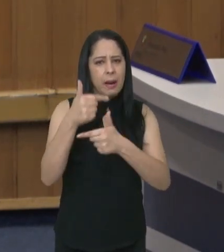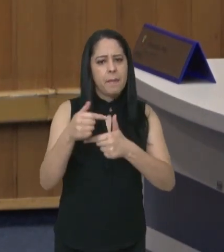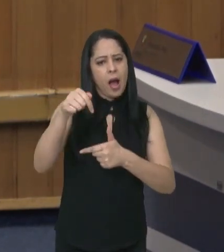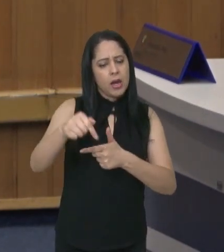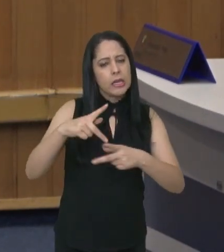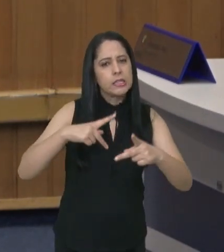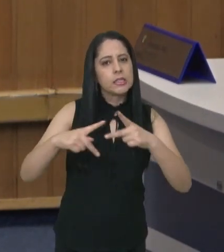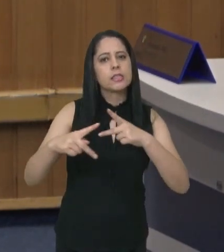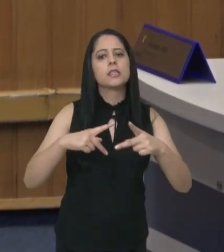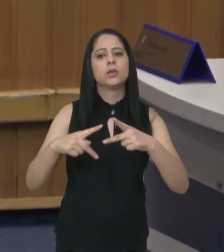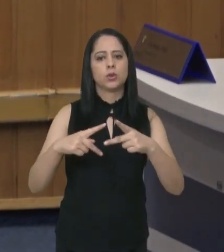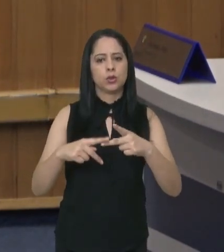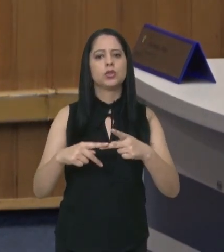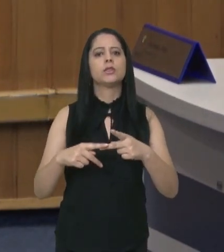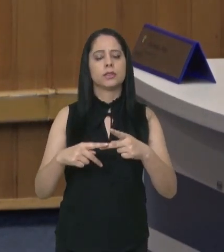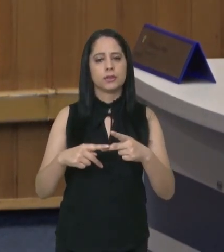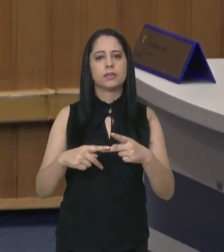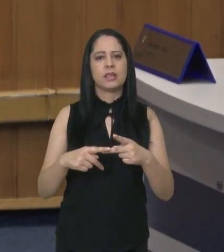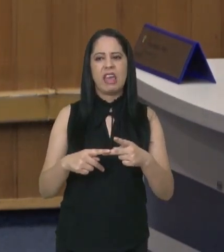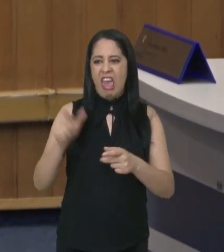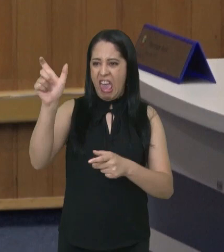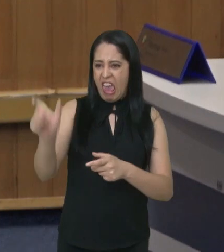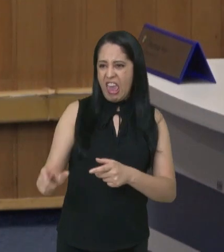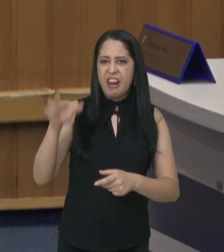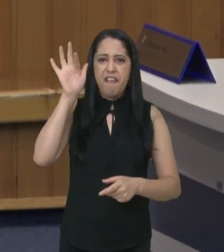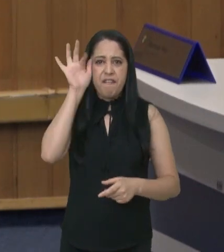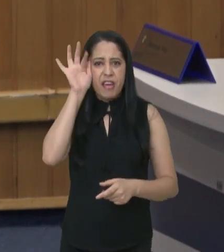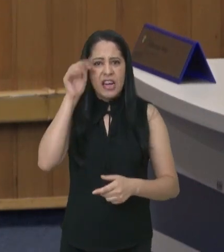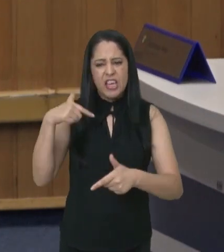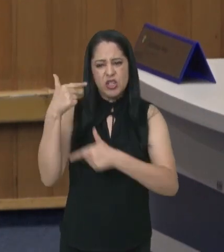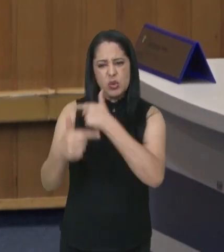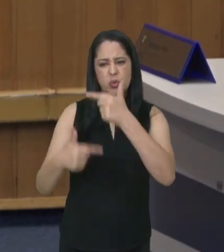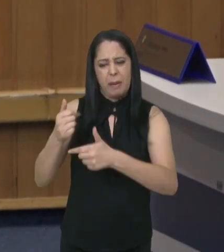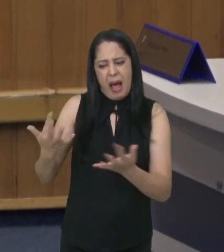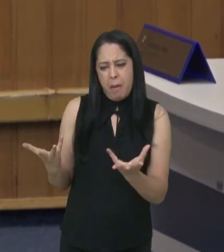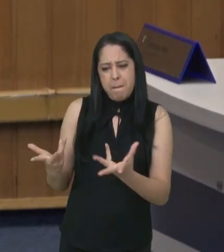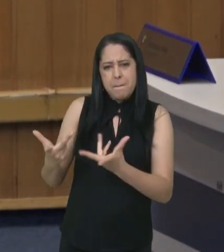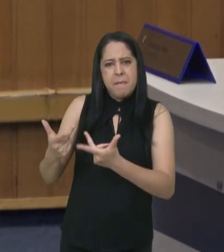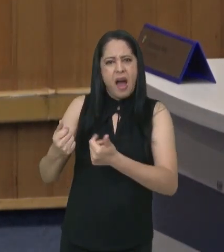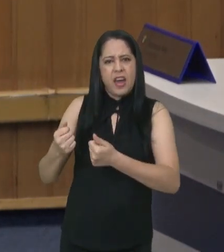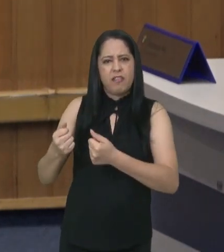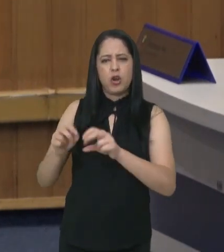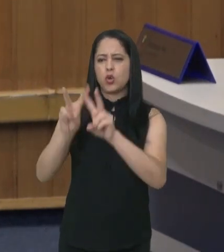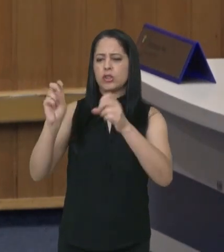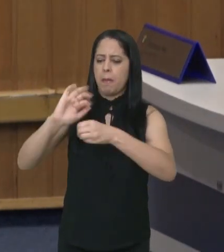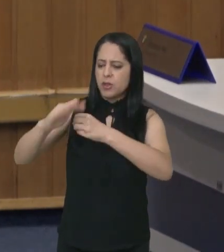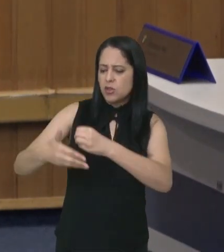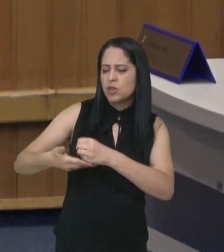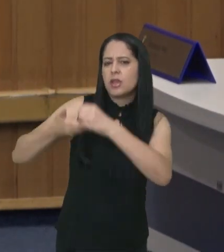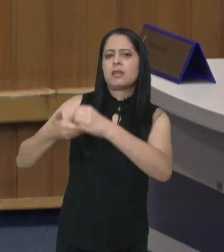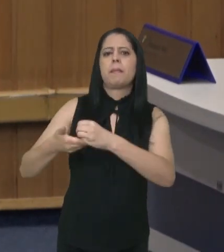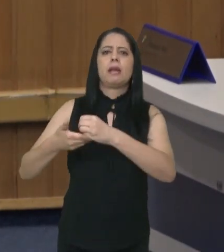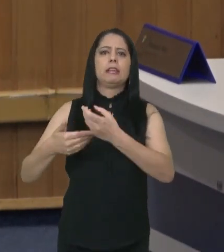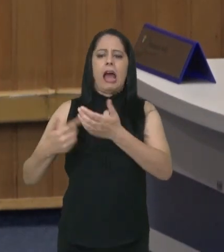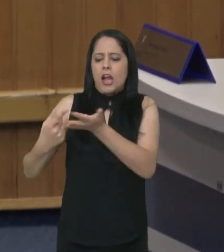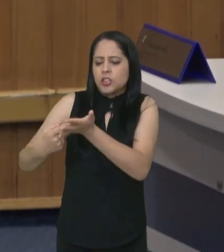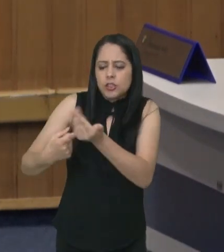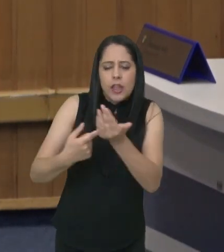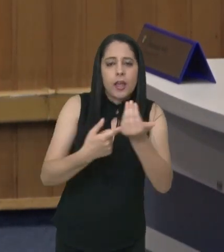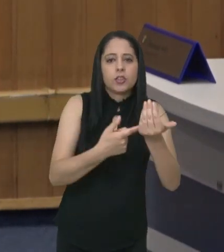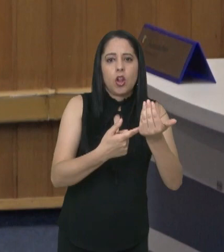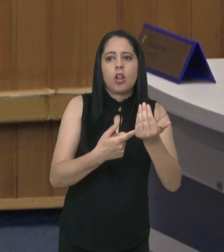Paraíba, um trabalho inovador, tecnológico, de sustentabilidade, de empreendedorismo,